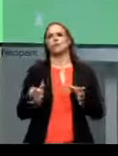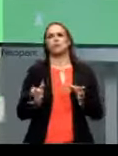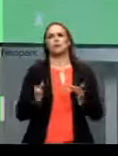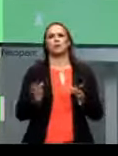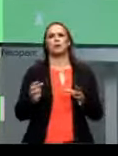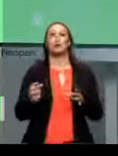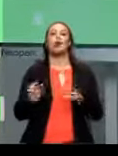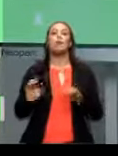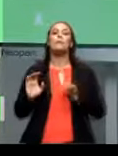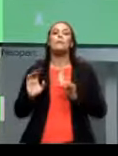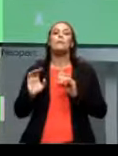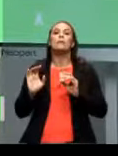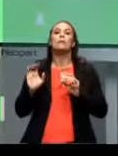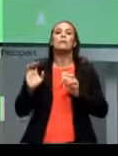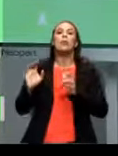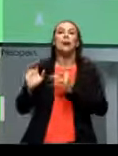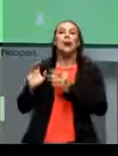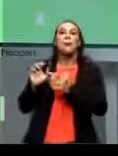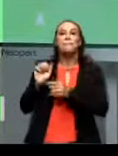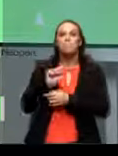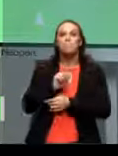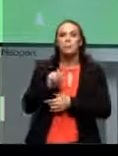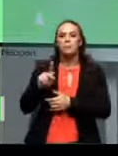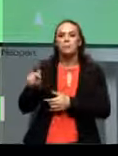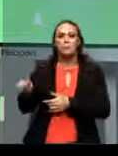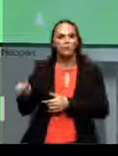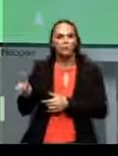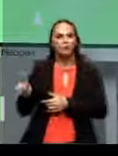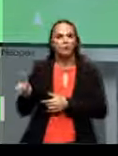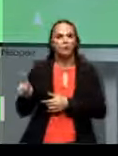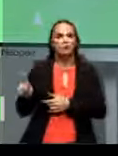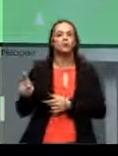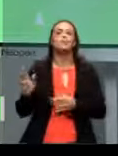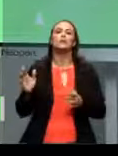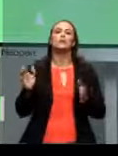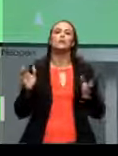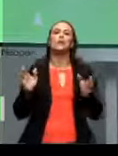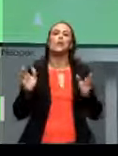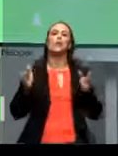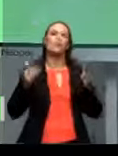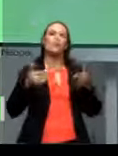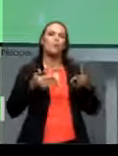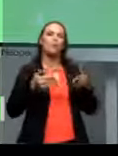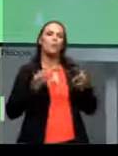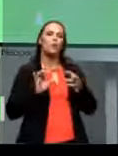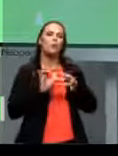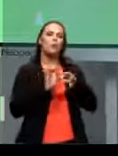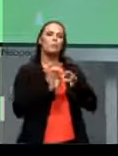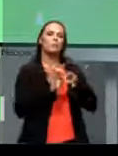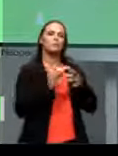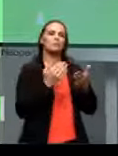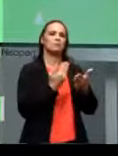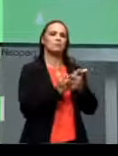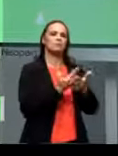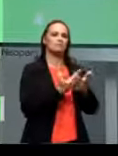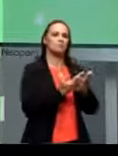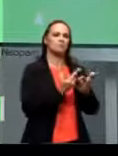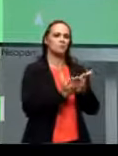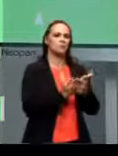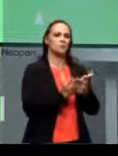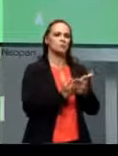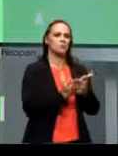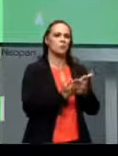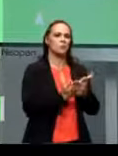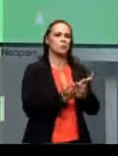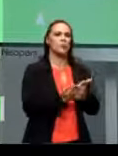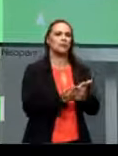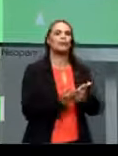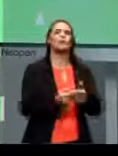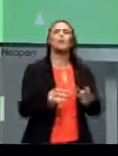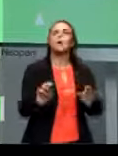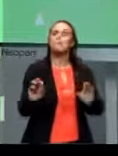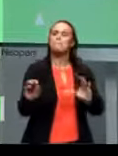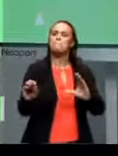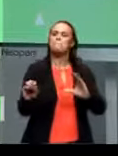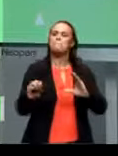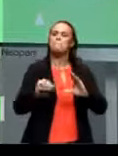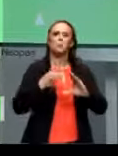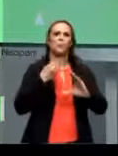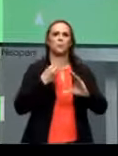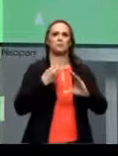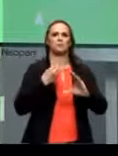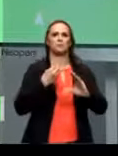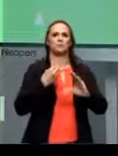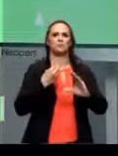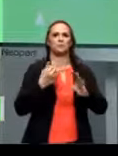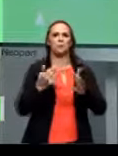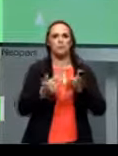Escola 2.0 e enviar a sua pergunta diretamente para o seu professor. Não esqueça que o acesso ao